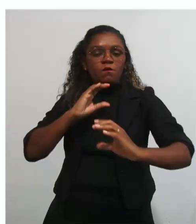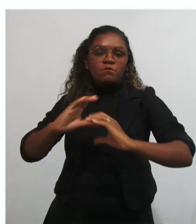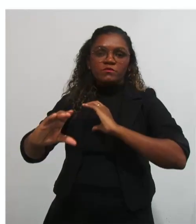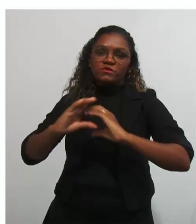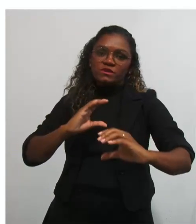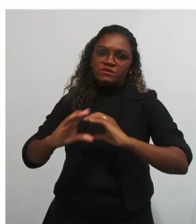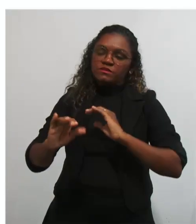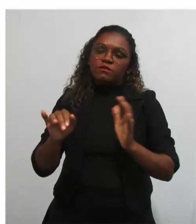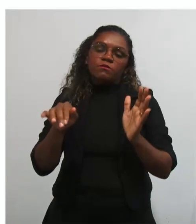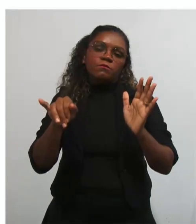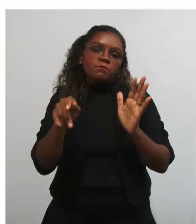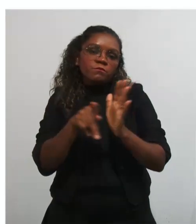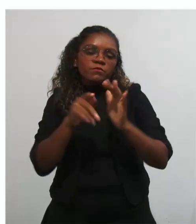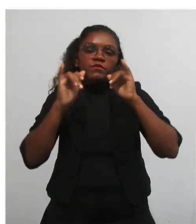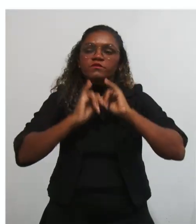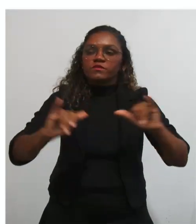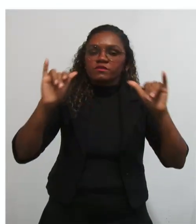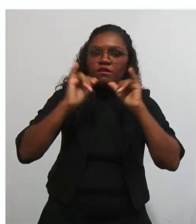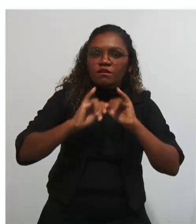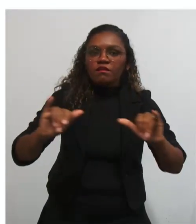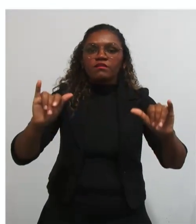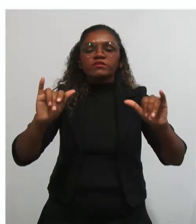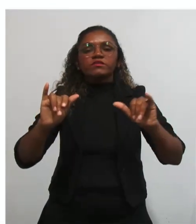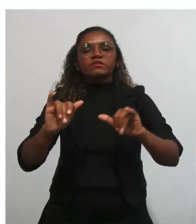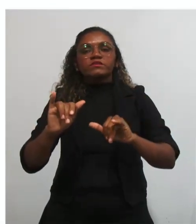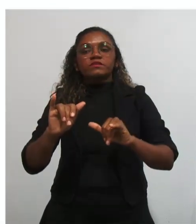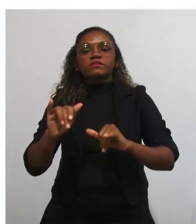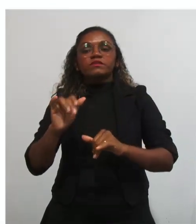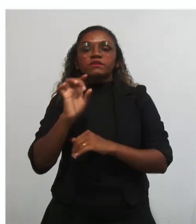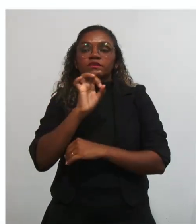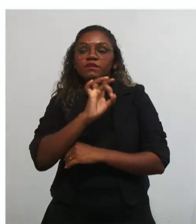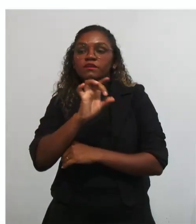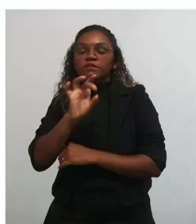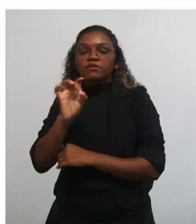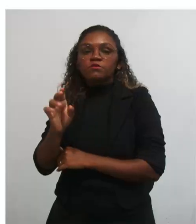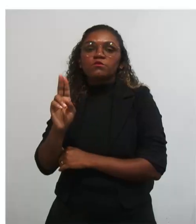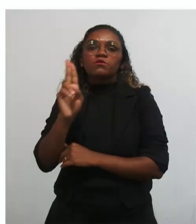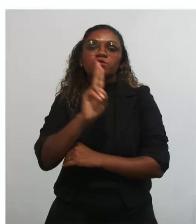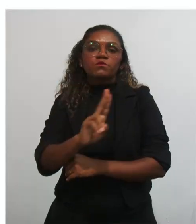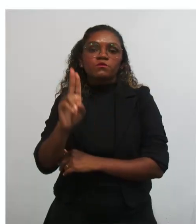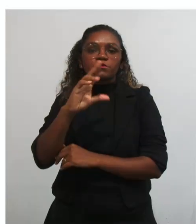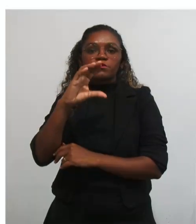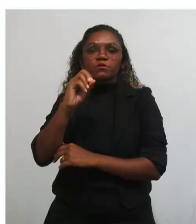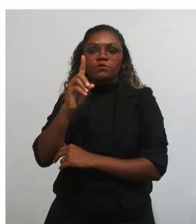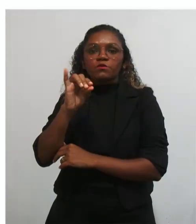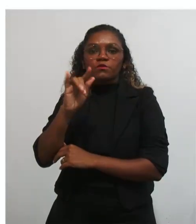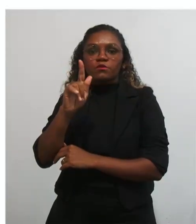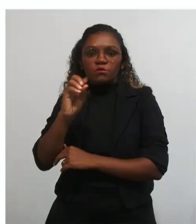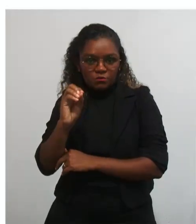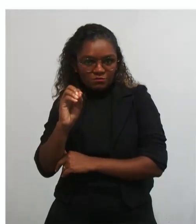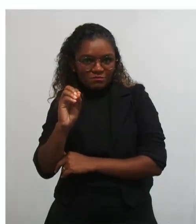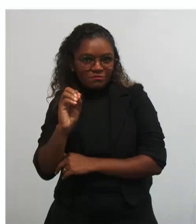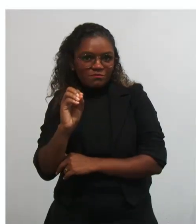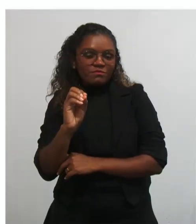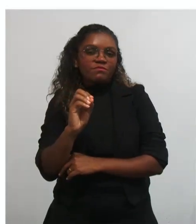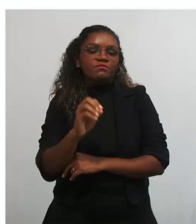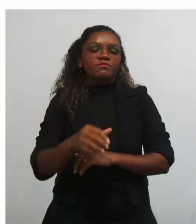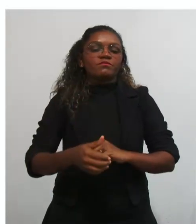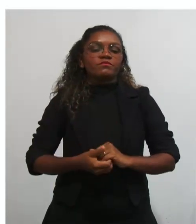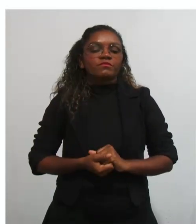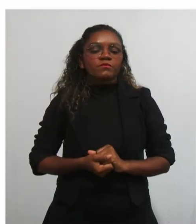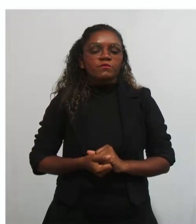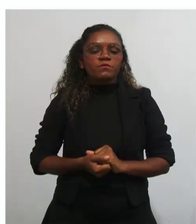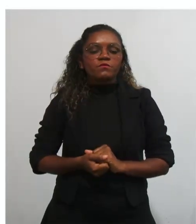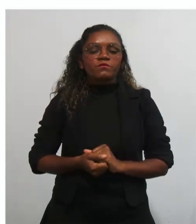uma mensagem, de modo que os envolvidos utilizem os sinais do código de forma pré-estabelecida, né,